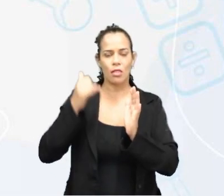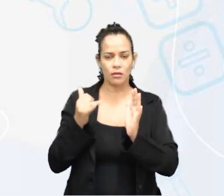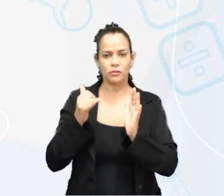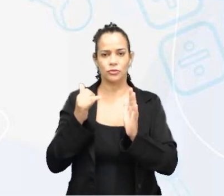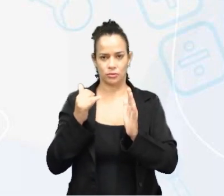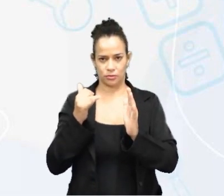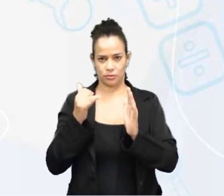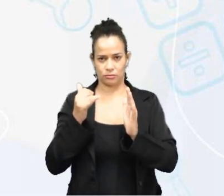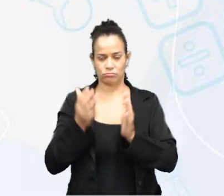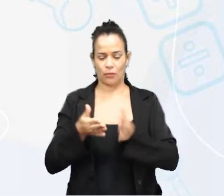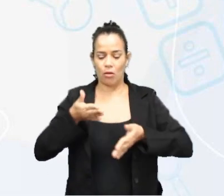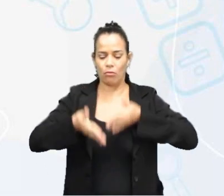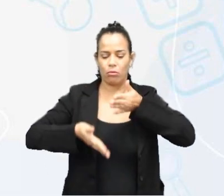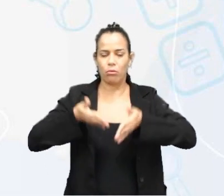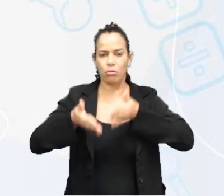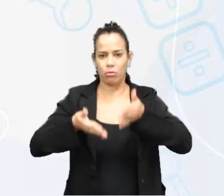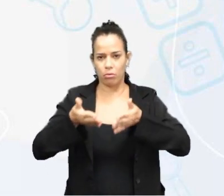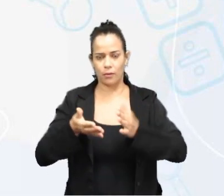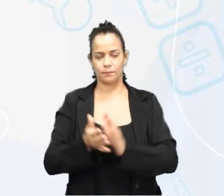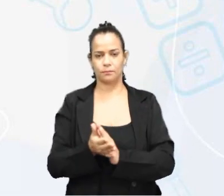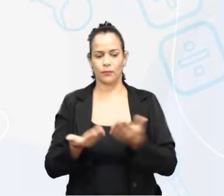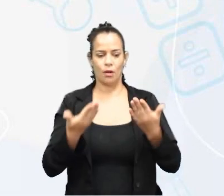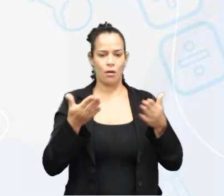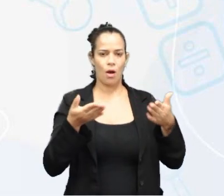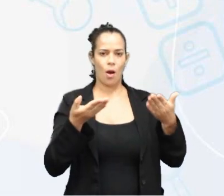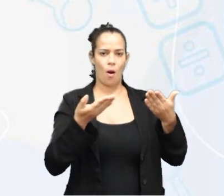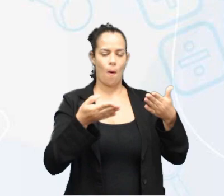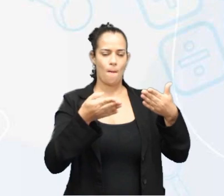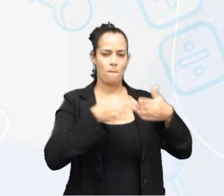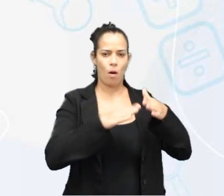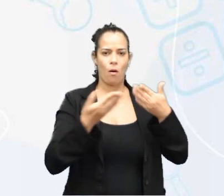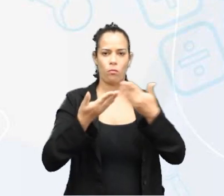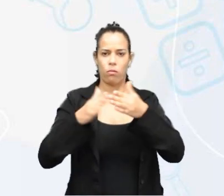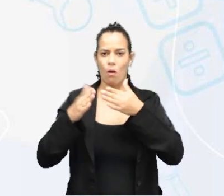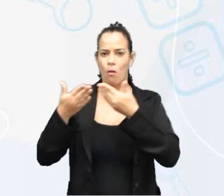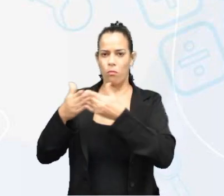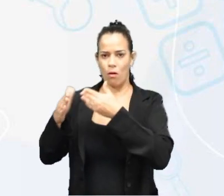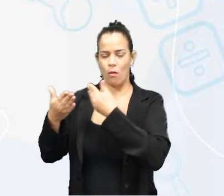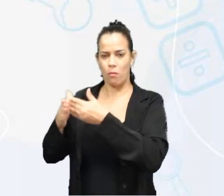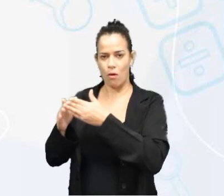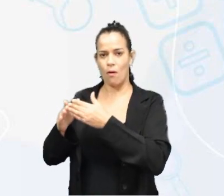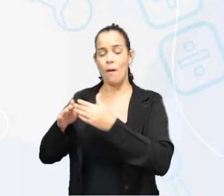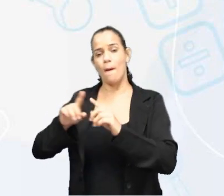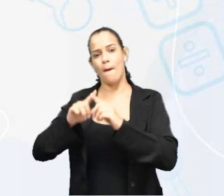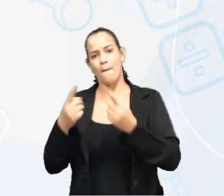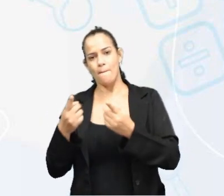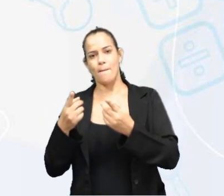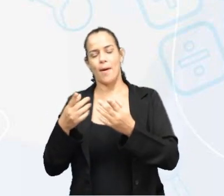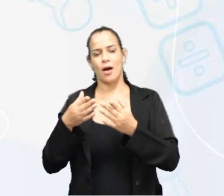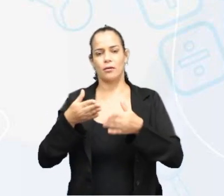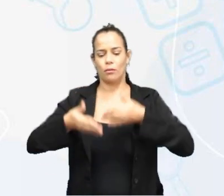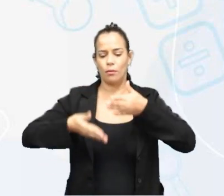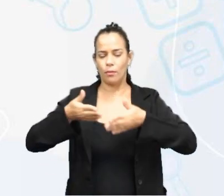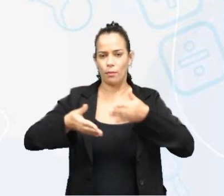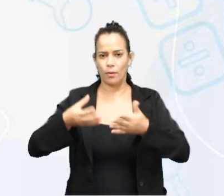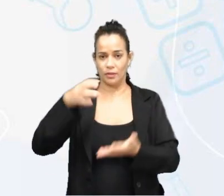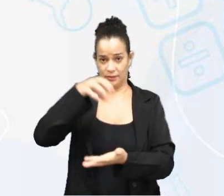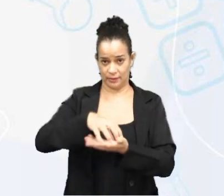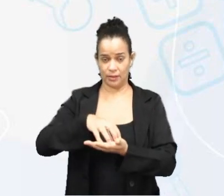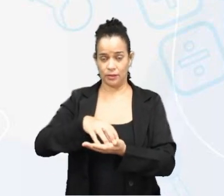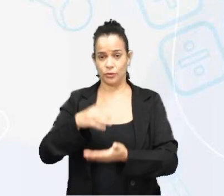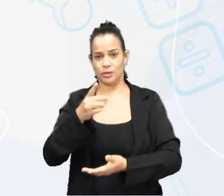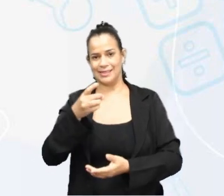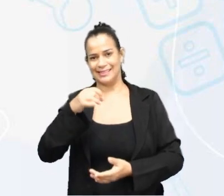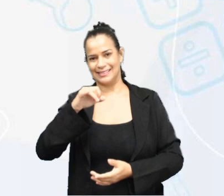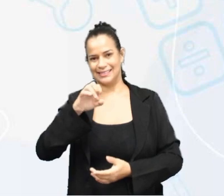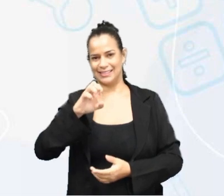dos trens. Estações foram fechadas, mas as linhas Centro e Diesel não foram afetadas. Não há uma